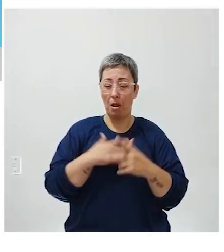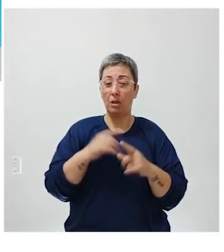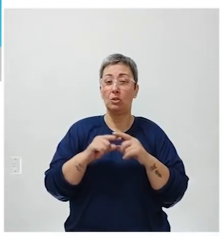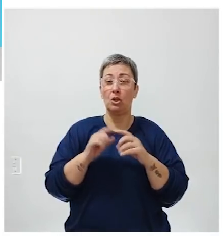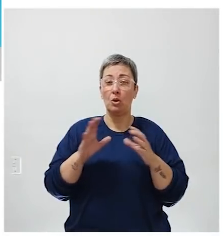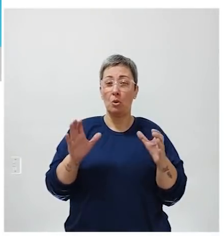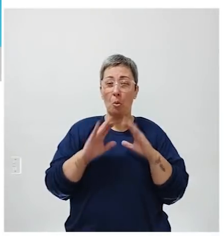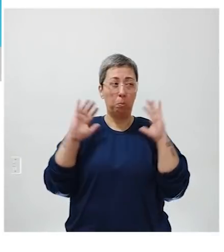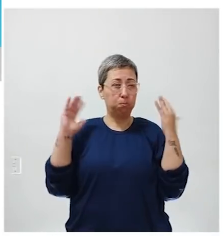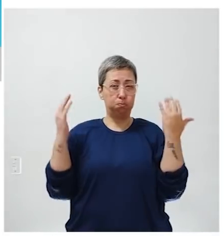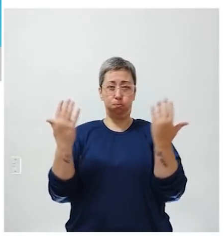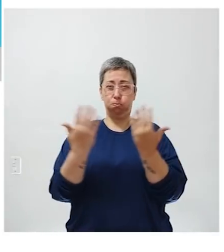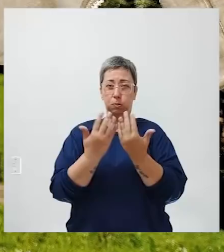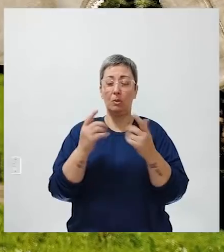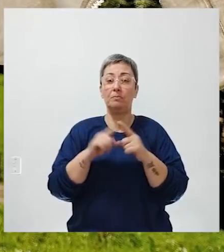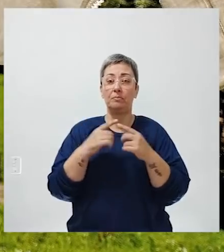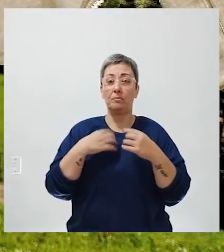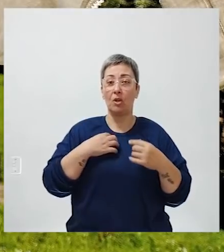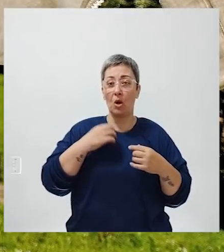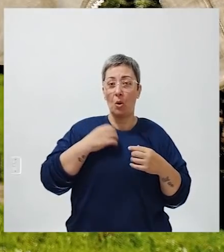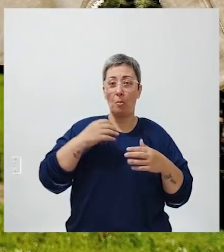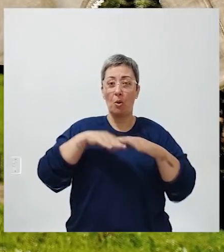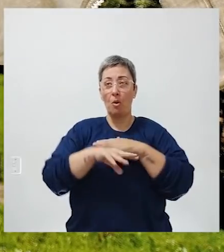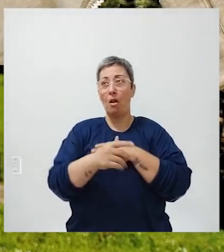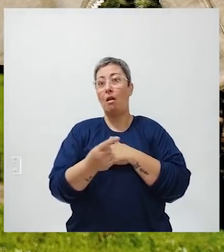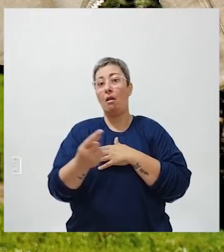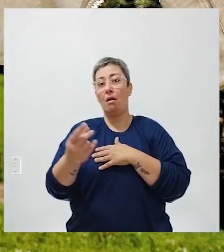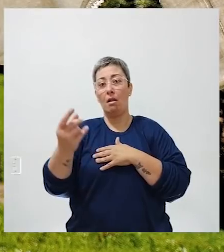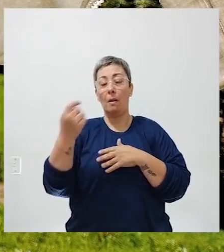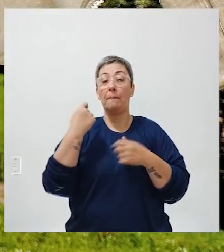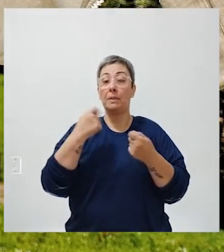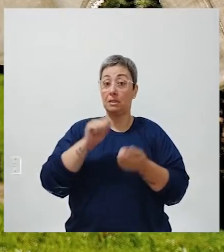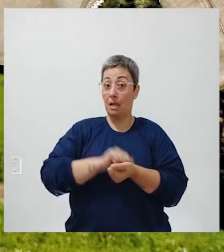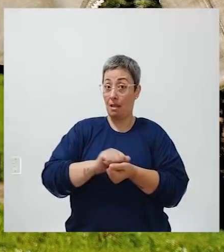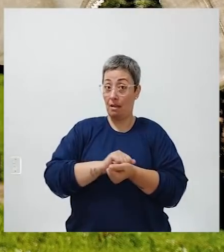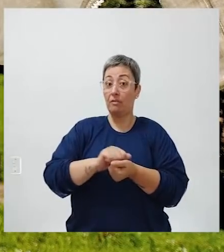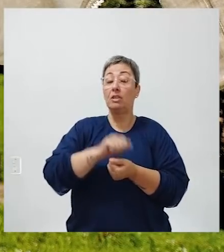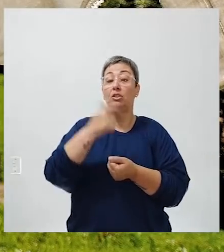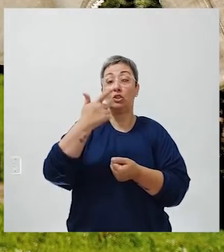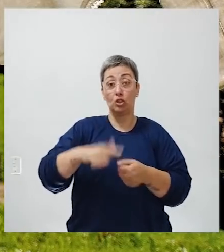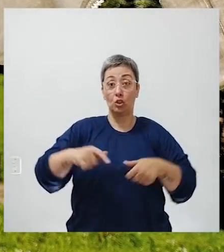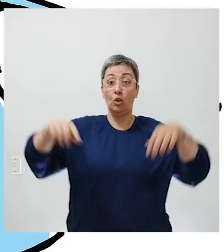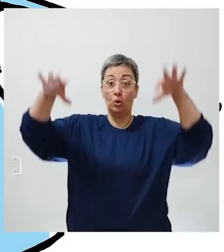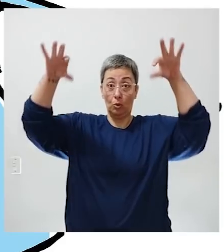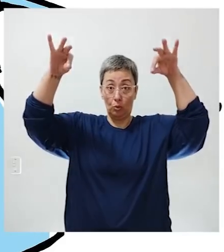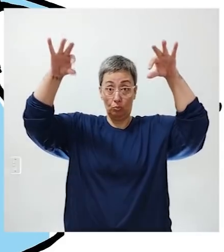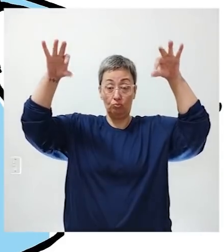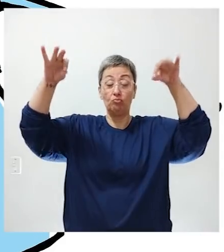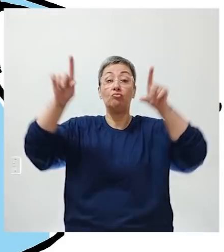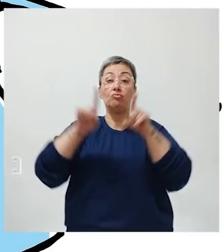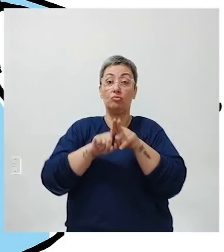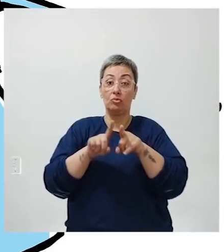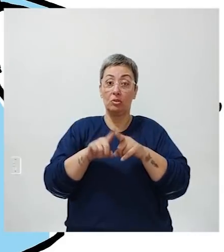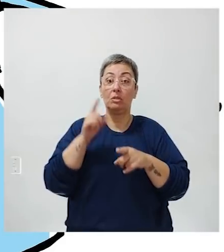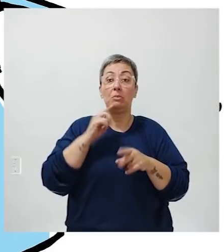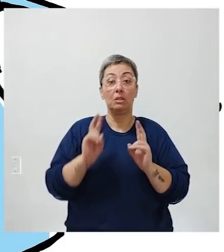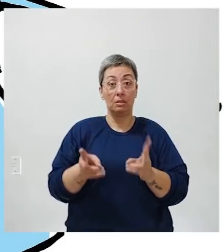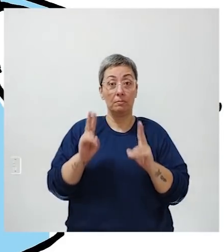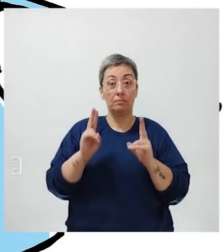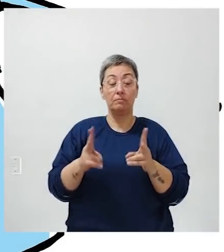locais fechados. As roupas guardadas por muito tempo devem ser lavadas e colocadas no sol e